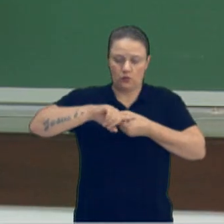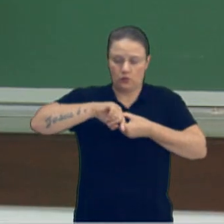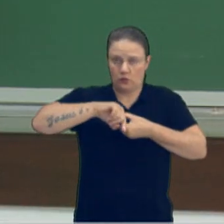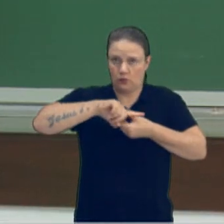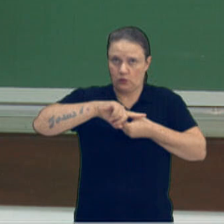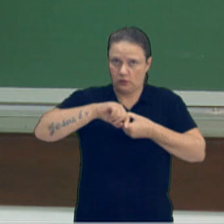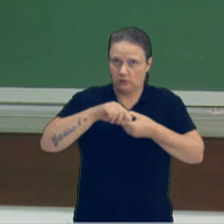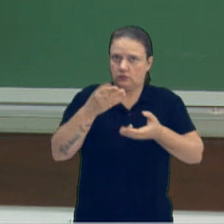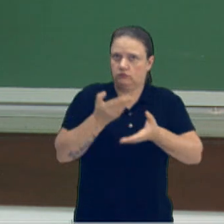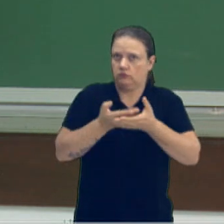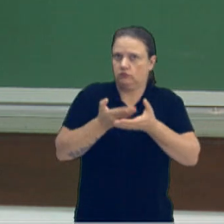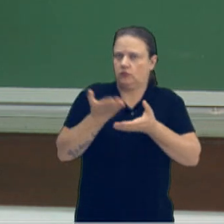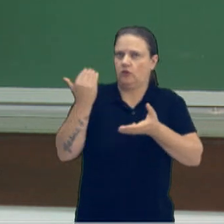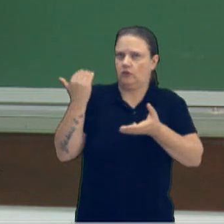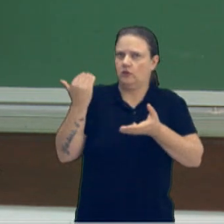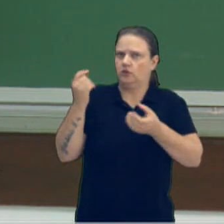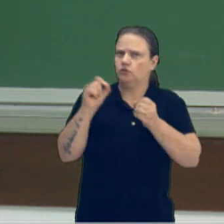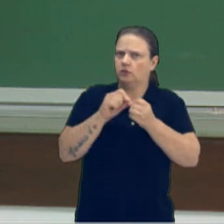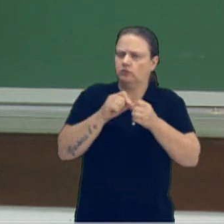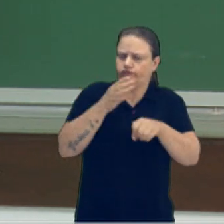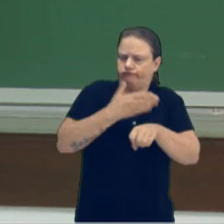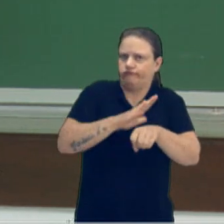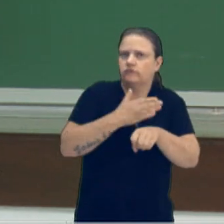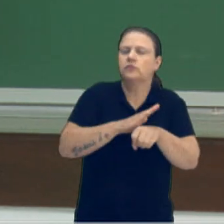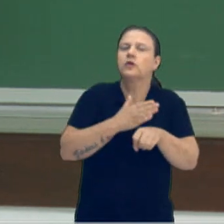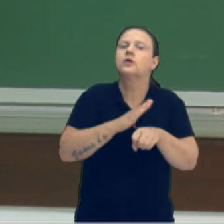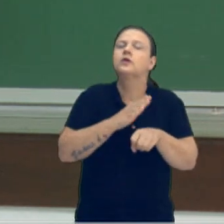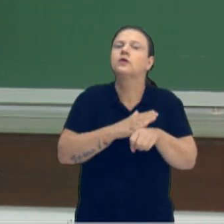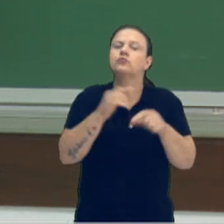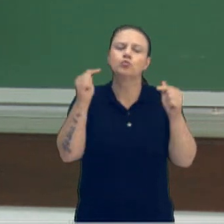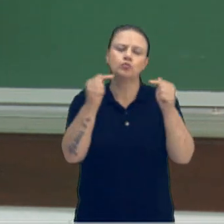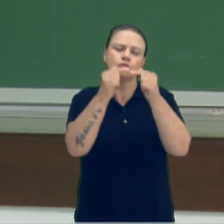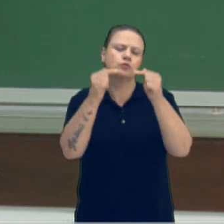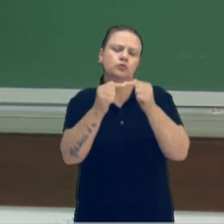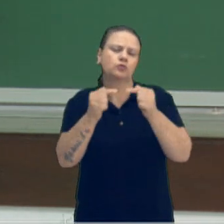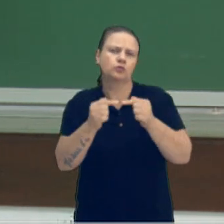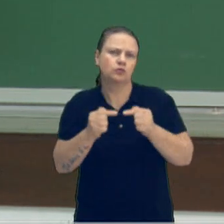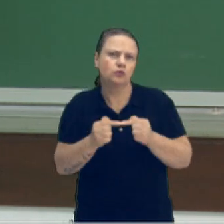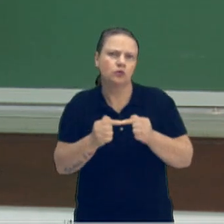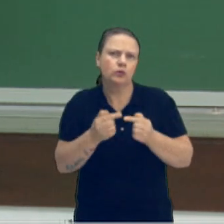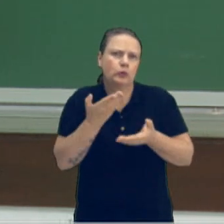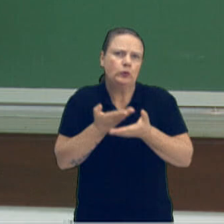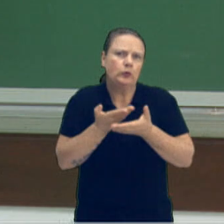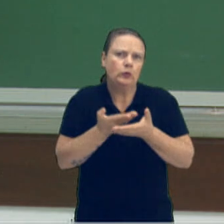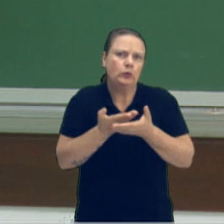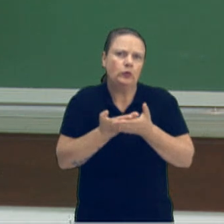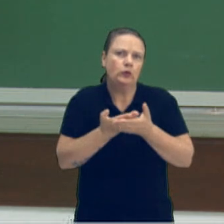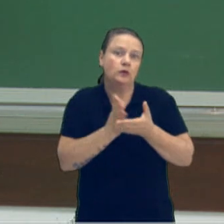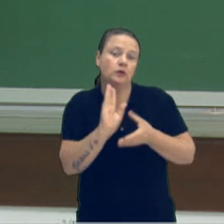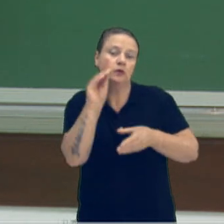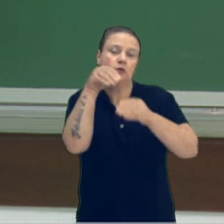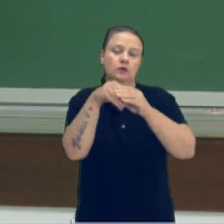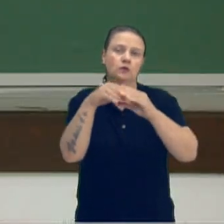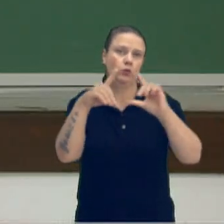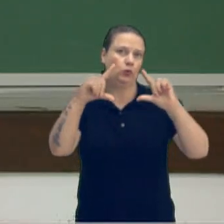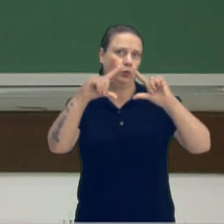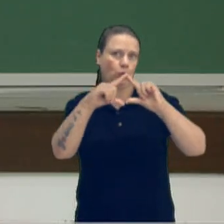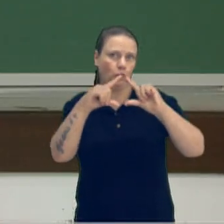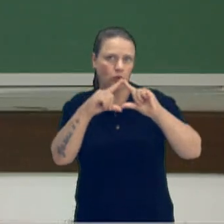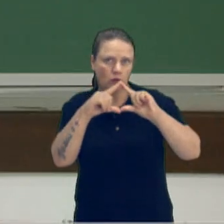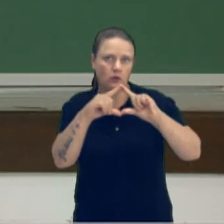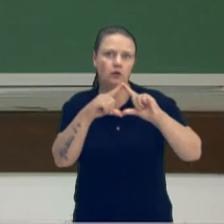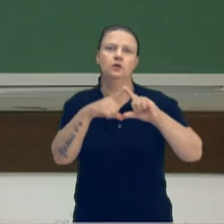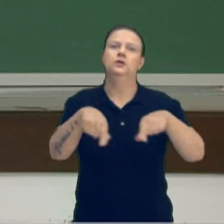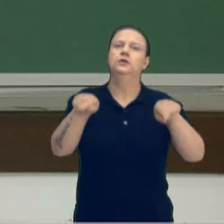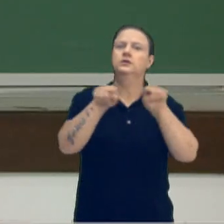aula anterior, a gente resolveu algumas questões relacionadas com o estudo da trigonometria dentro dos triângulos, tá? Foram questões